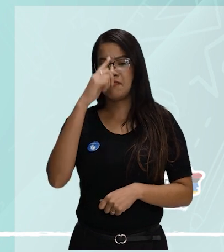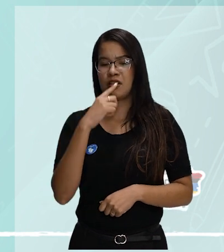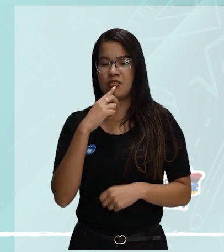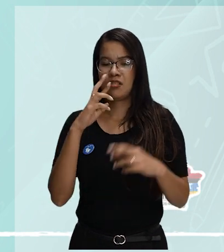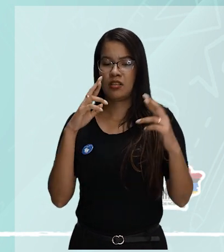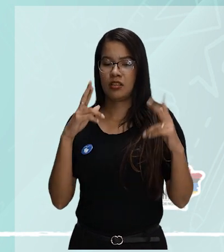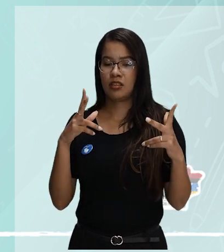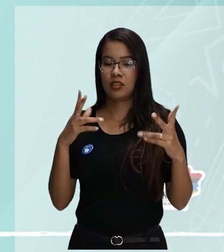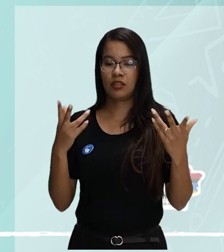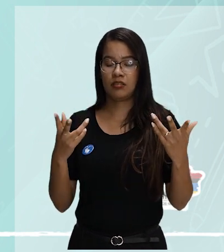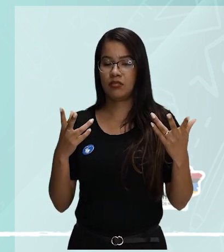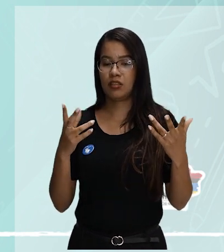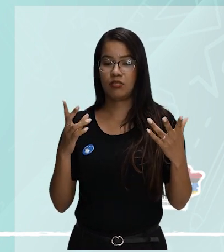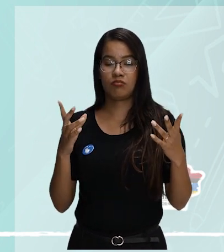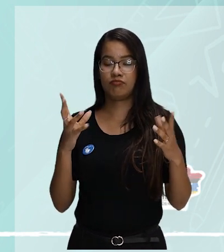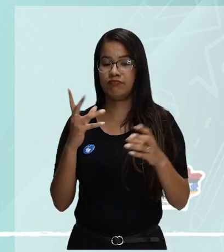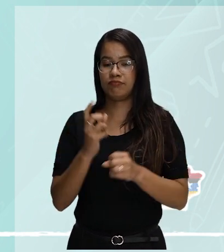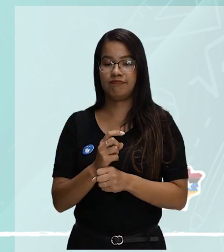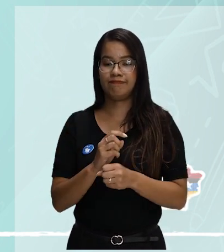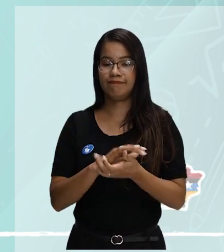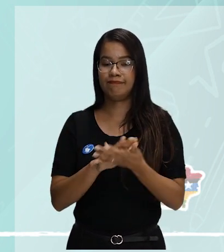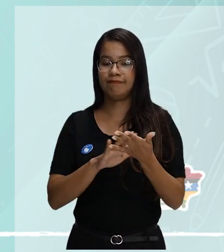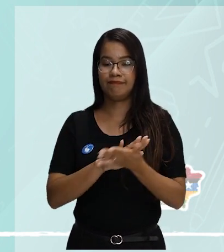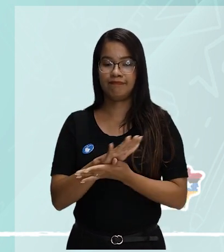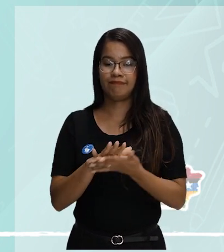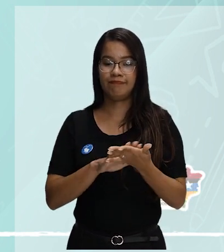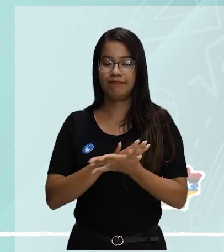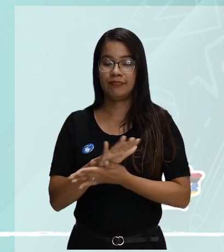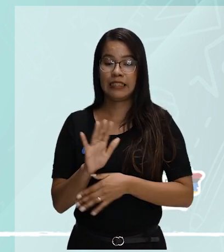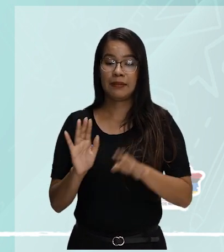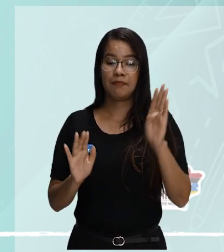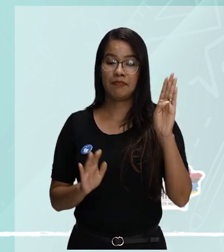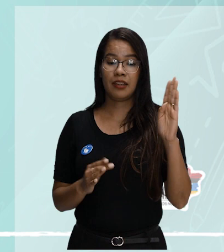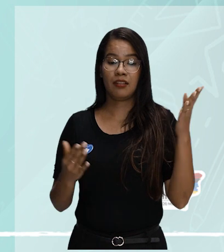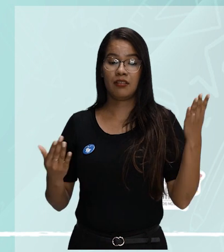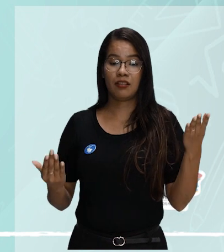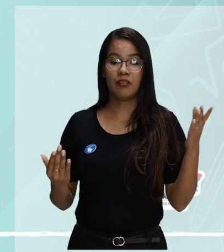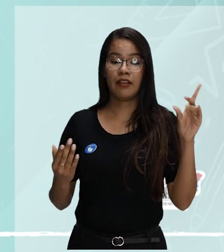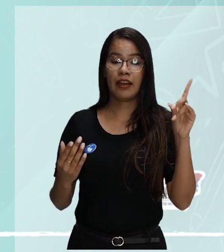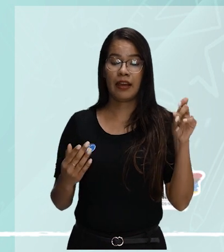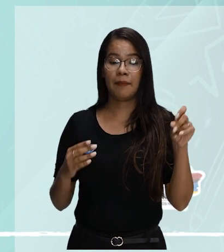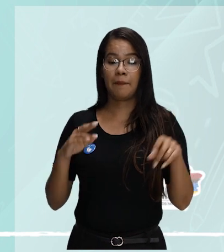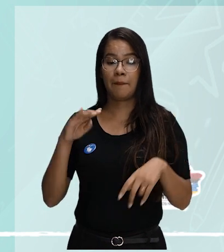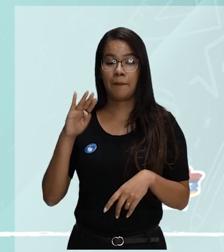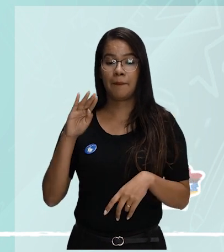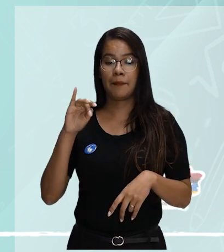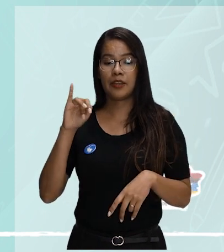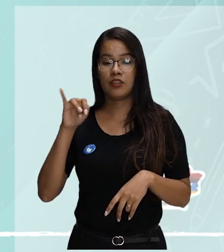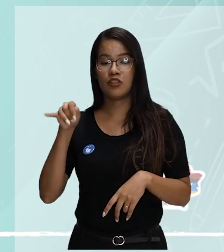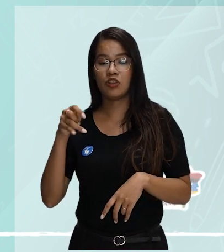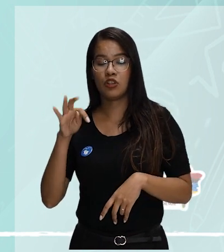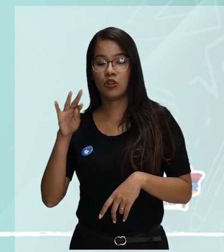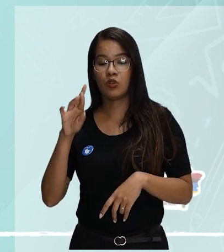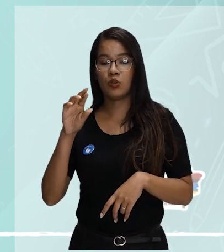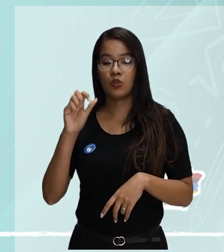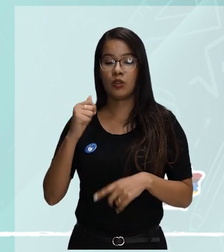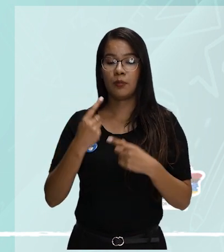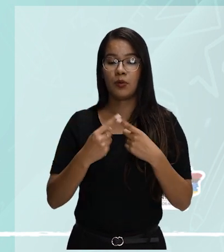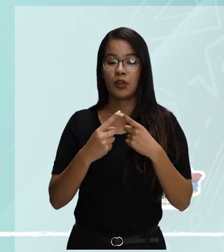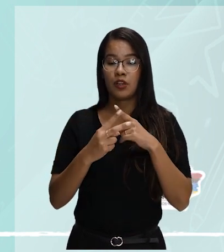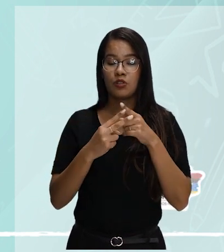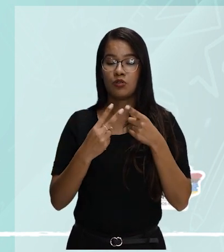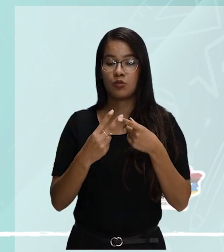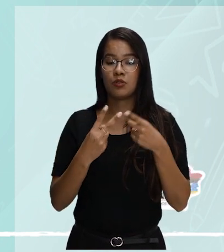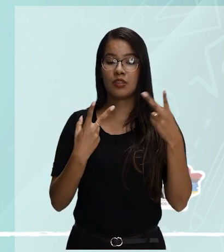nenhum elemento em B. Tá? Então, nesse caso, essa função aqui é uma função bijetora, porque ele é as duas ao mesmo